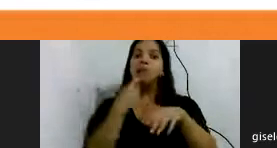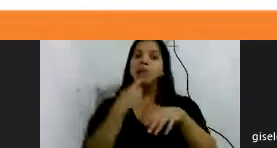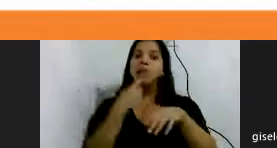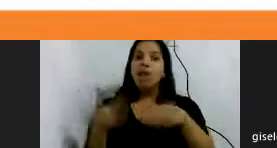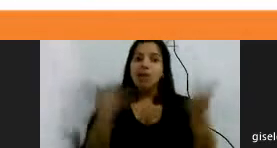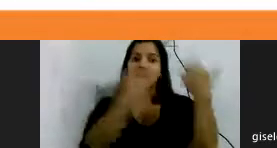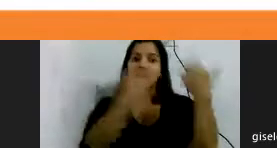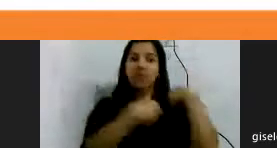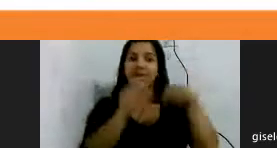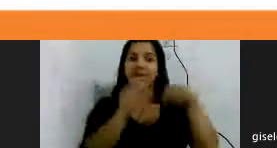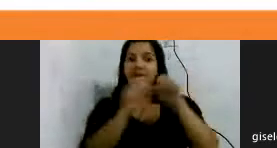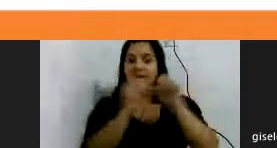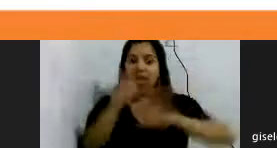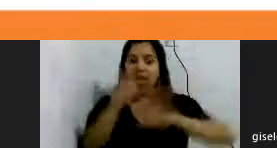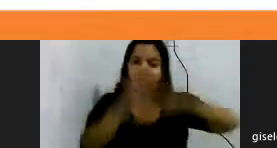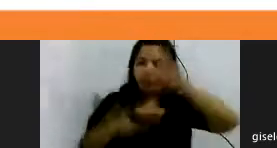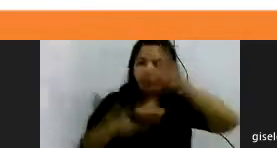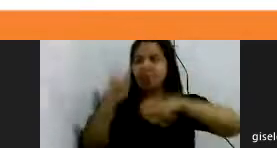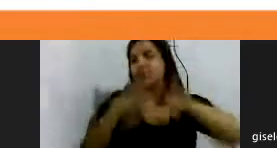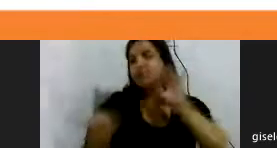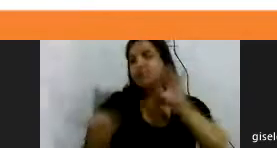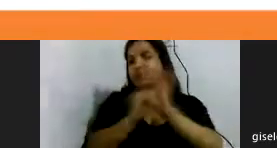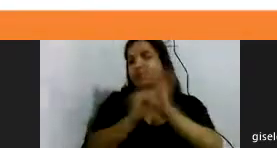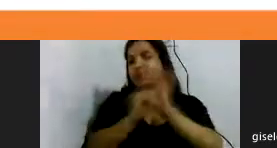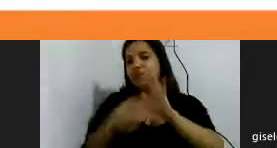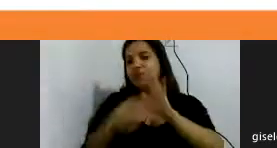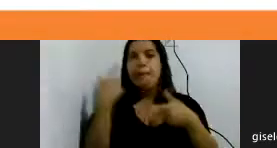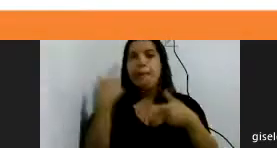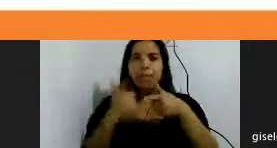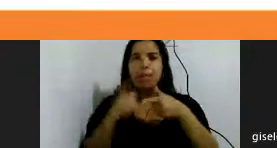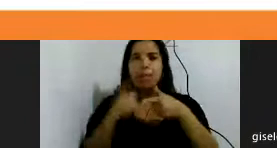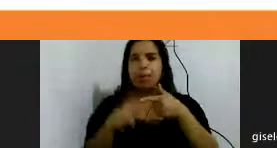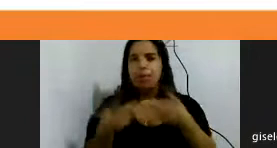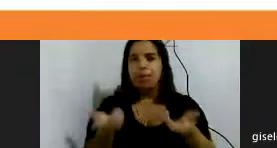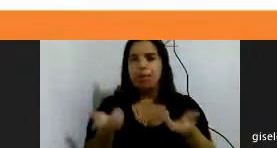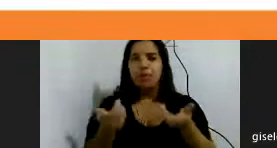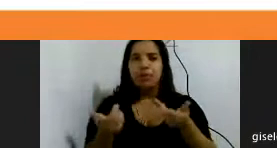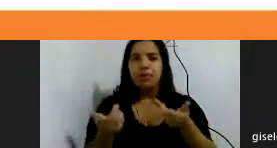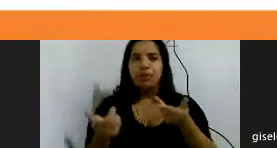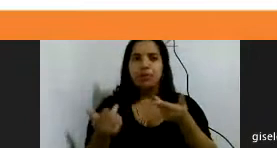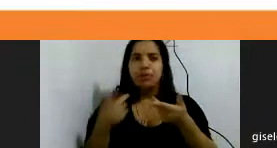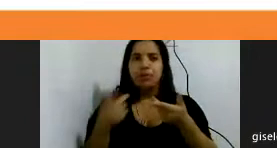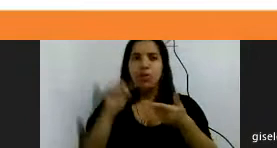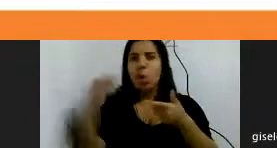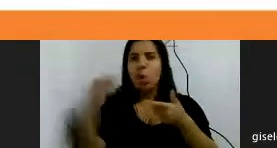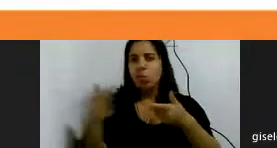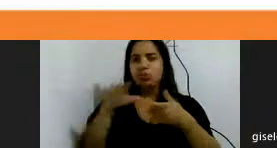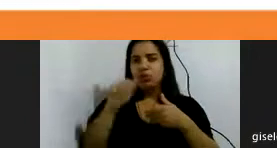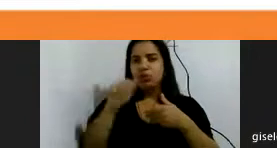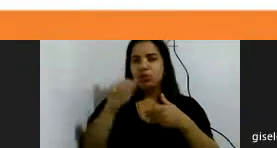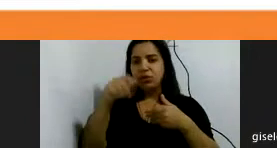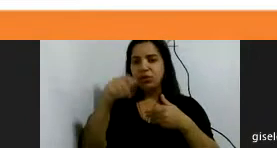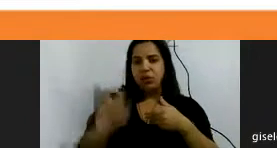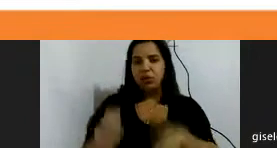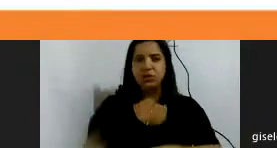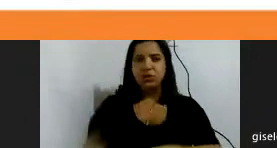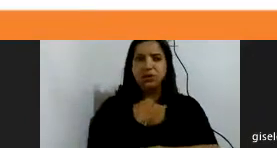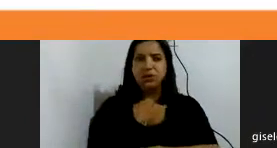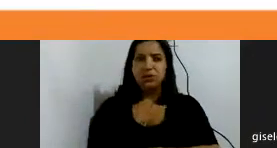sistema RH e identificar a incompatibilidade dos outros antígenos.